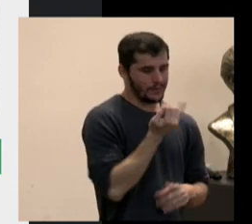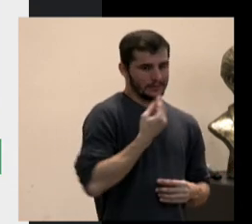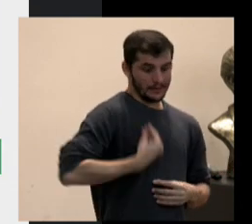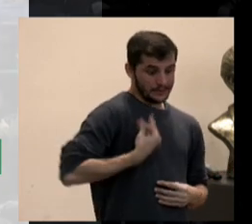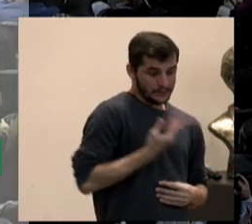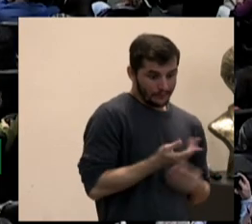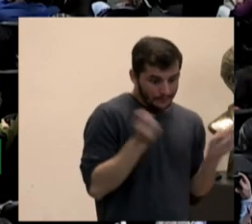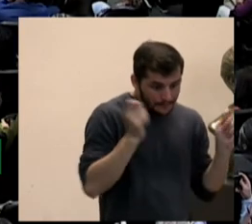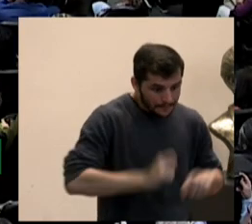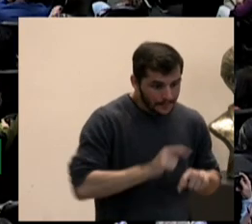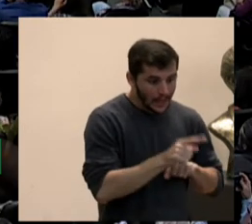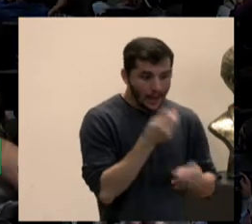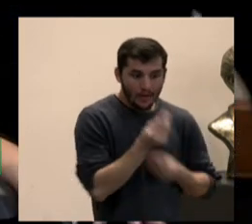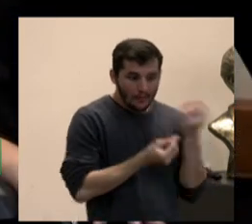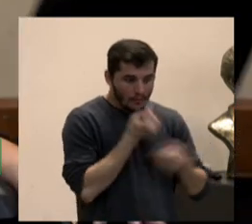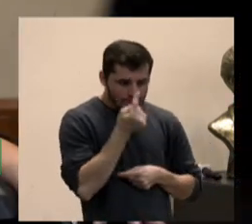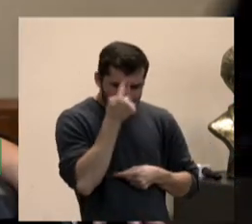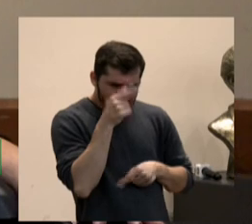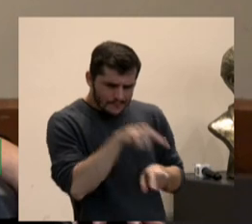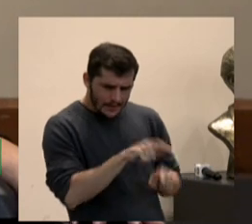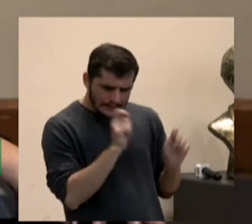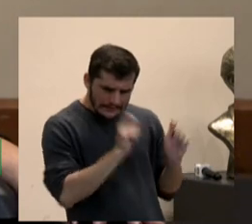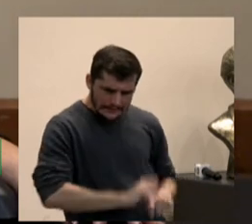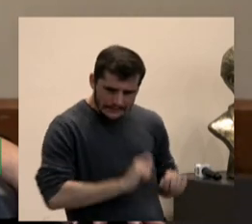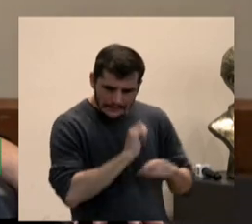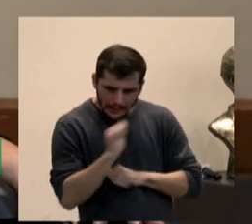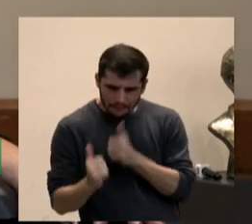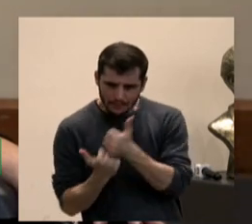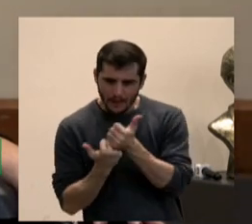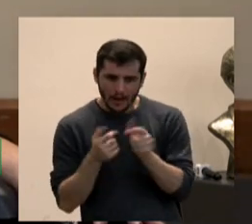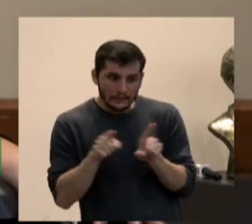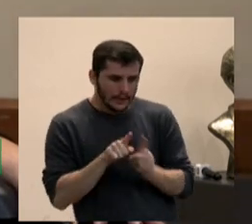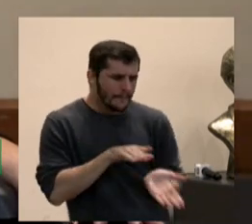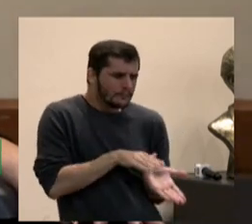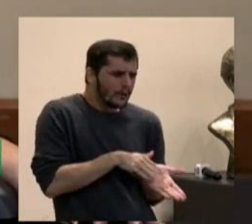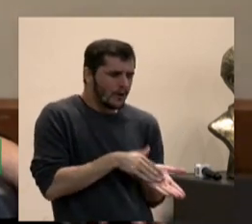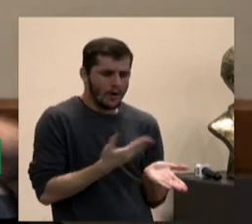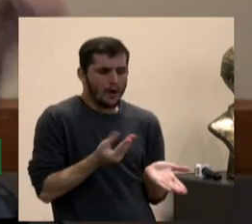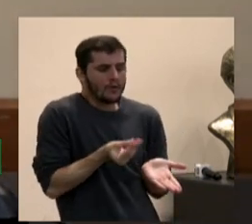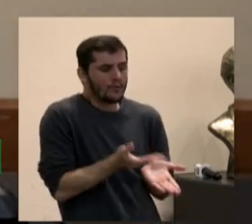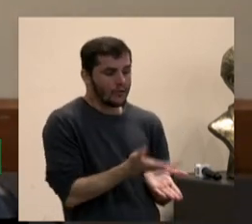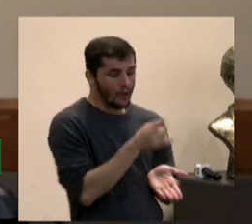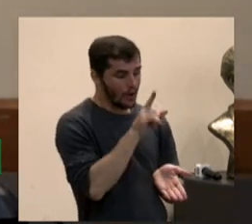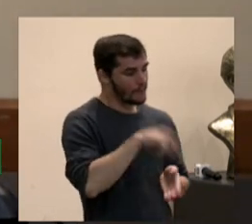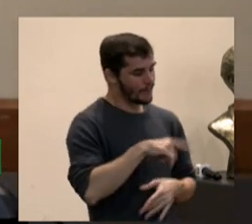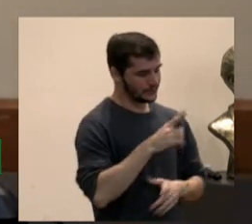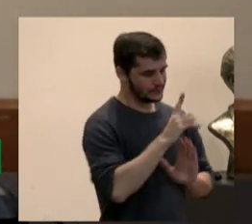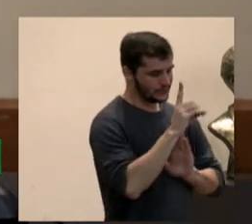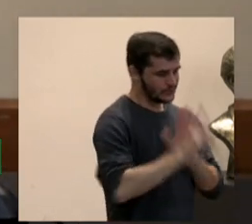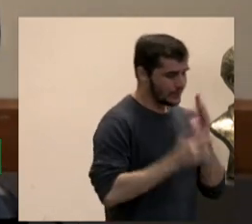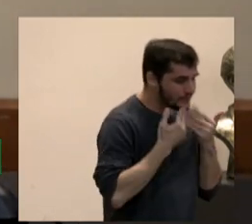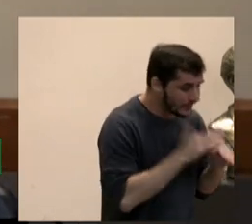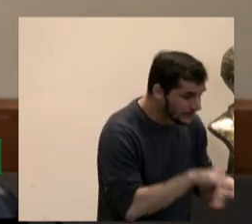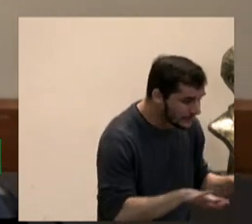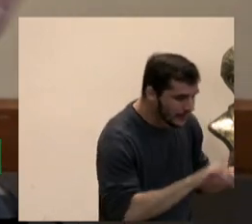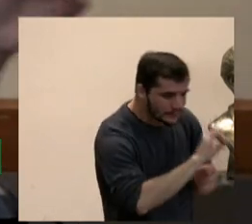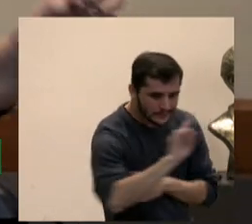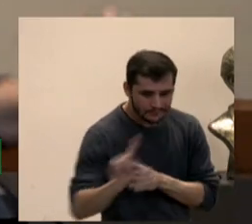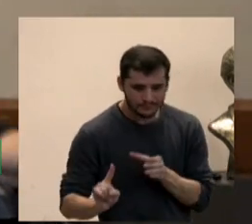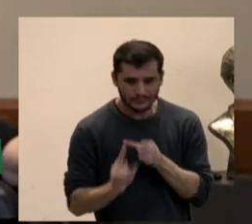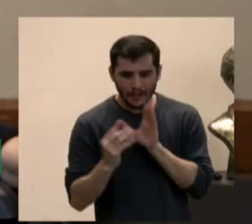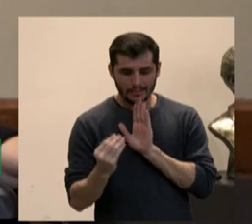sentido de tensionar essa pauta, né, e de exigir a inclusão do direito das crianças